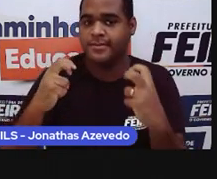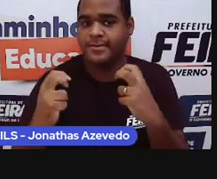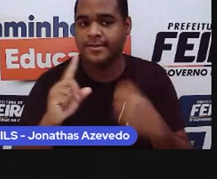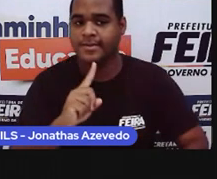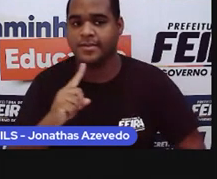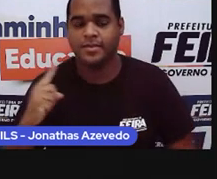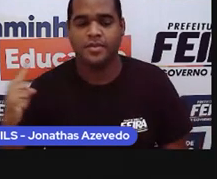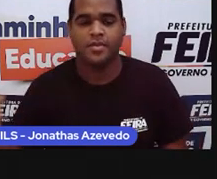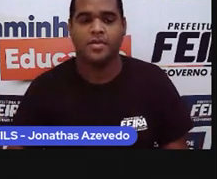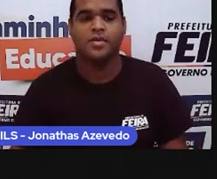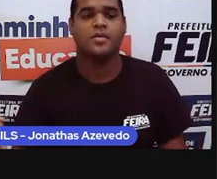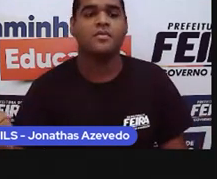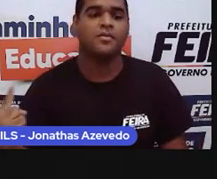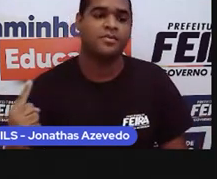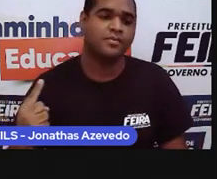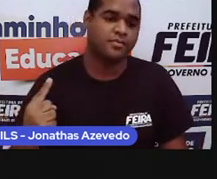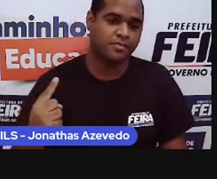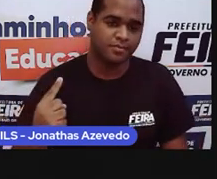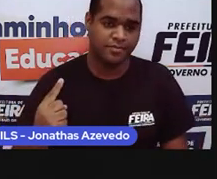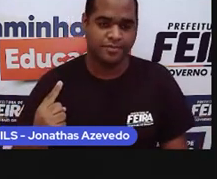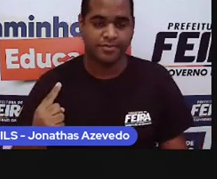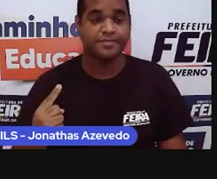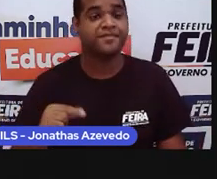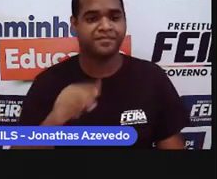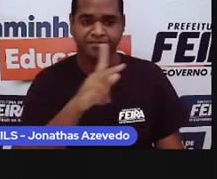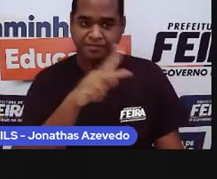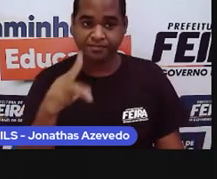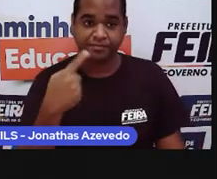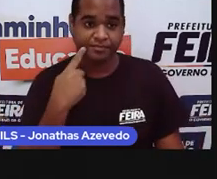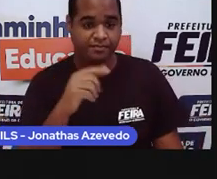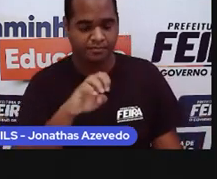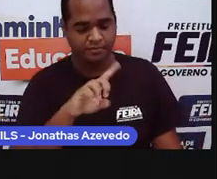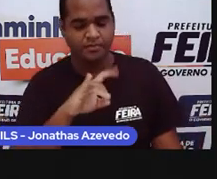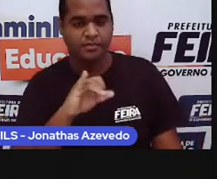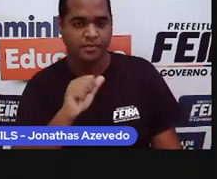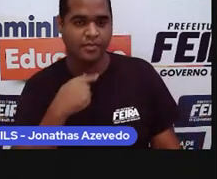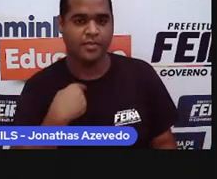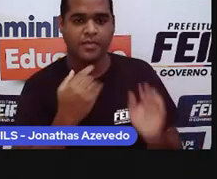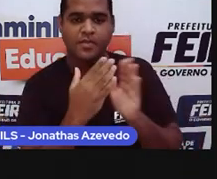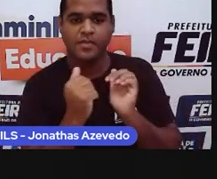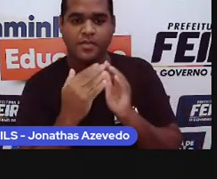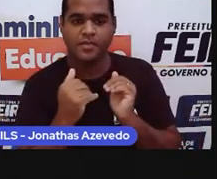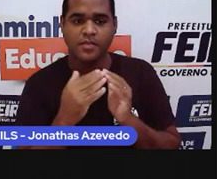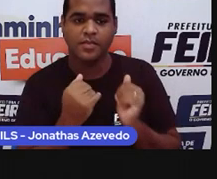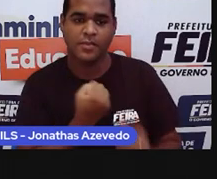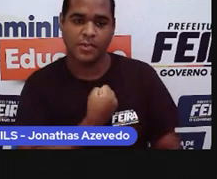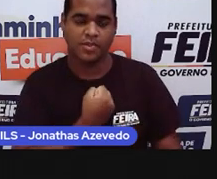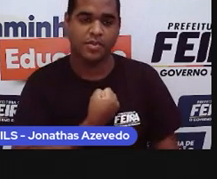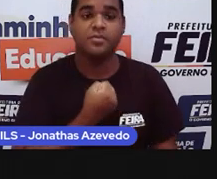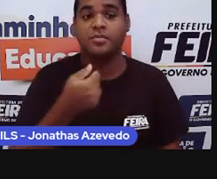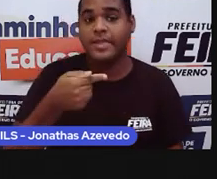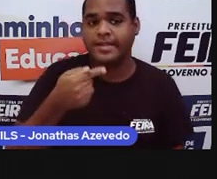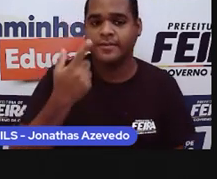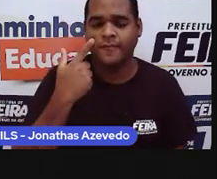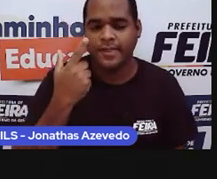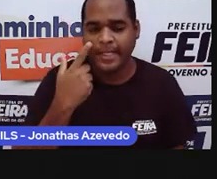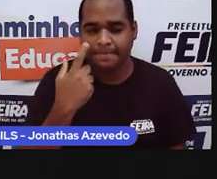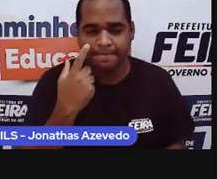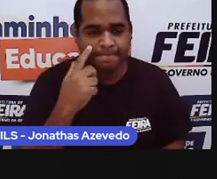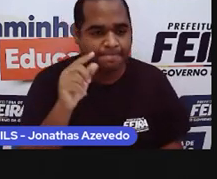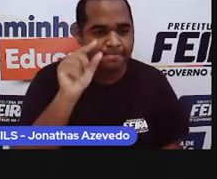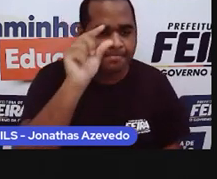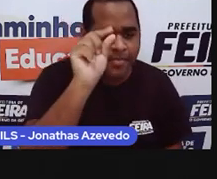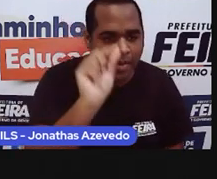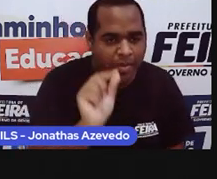a Proélida pedisse para você ler para mim o verso 7, você iria olhar o